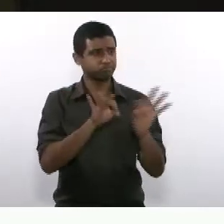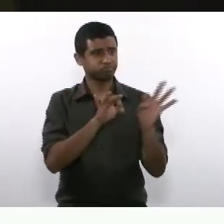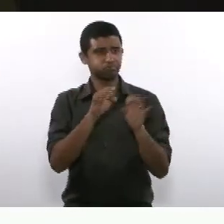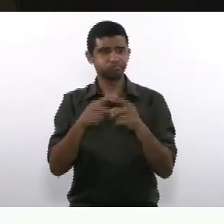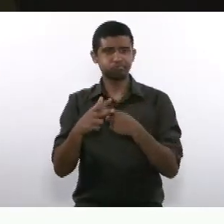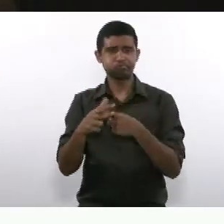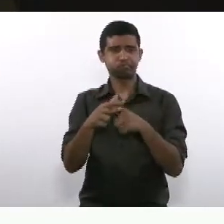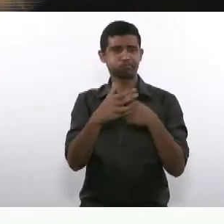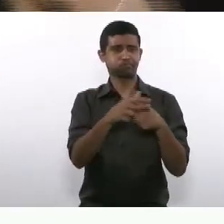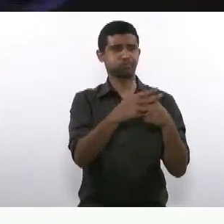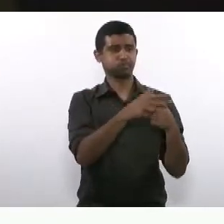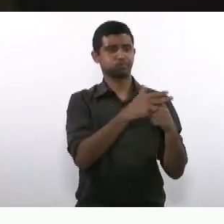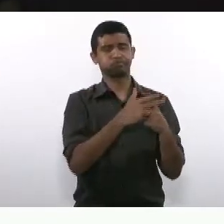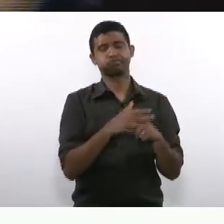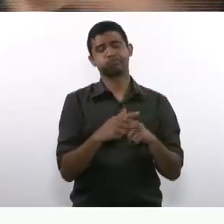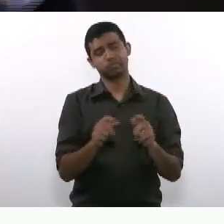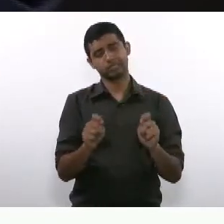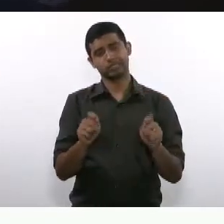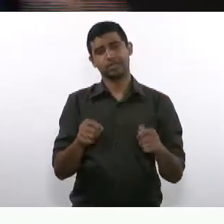sendo